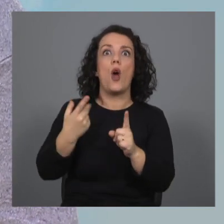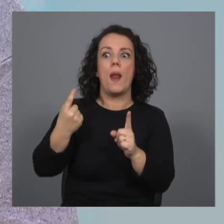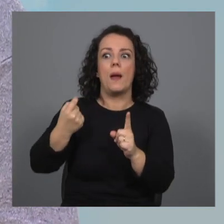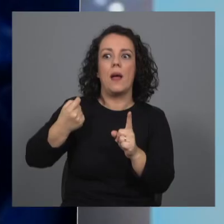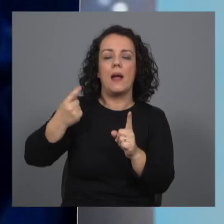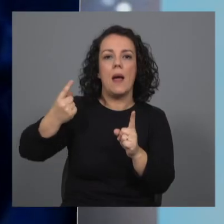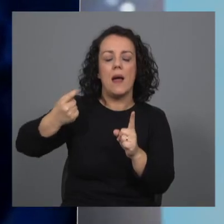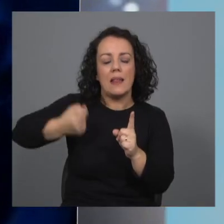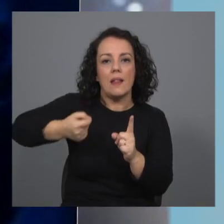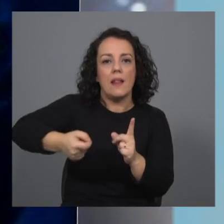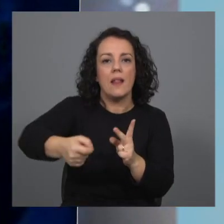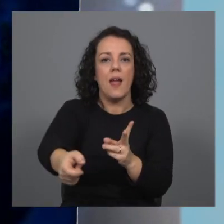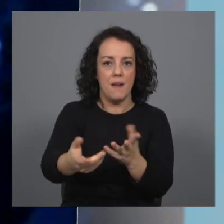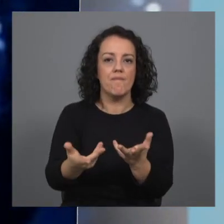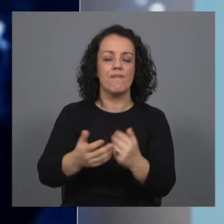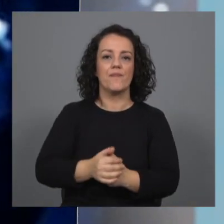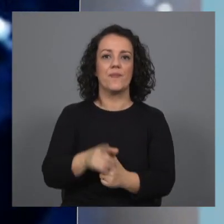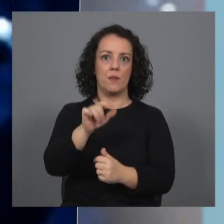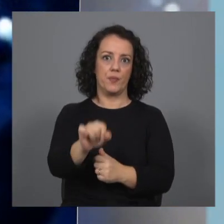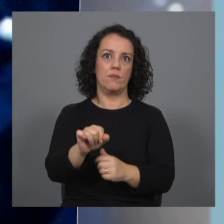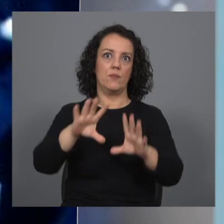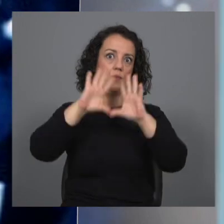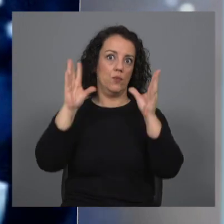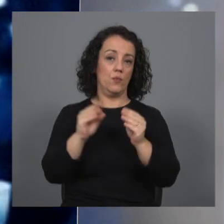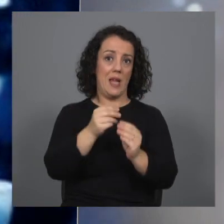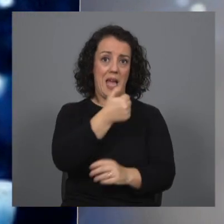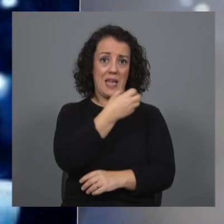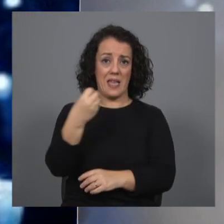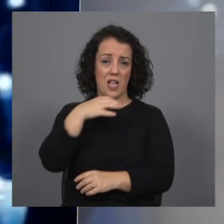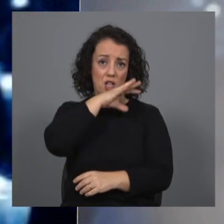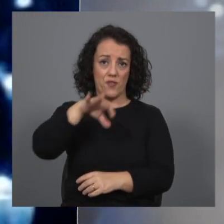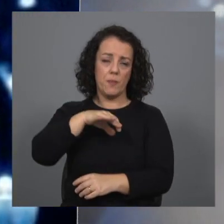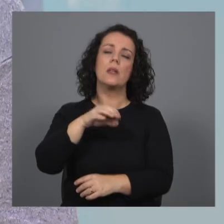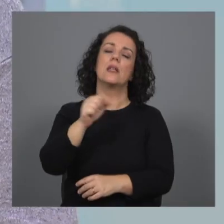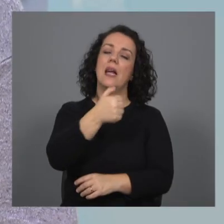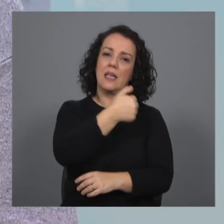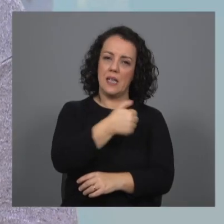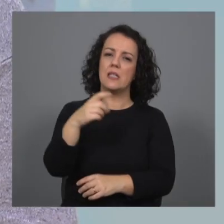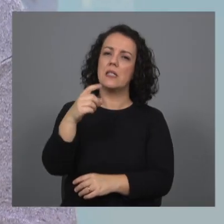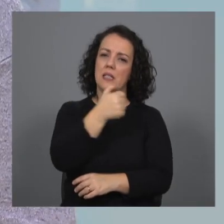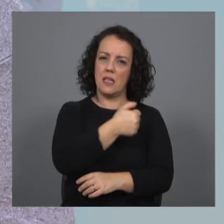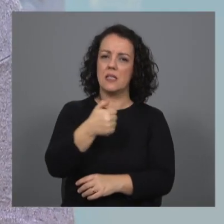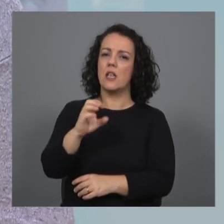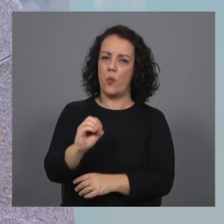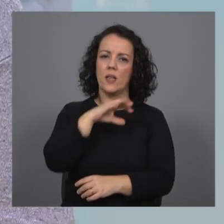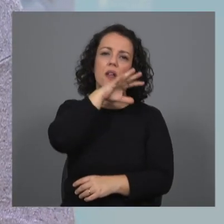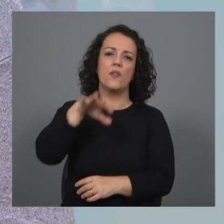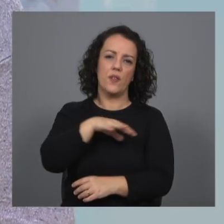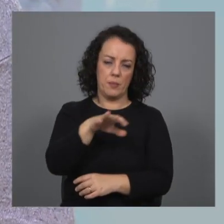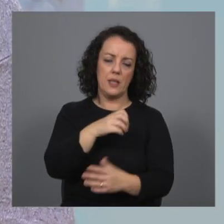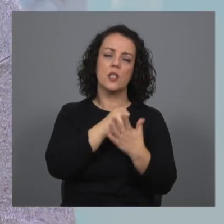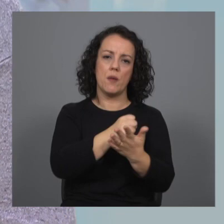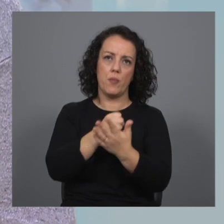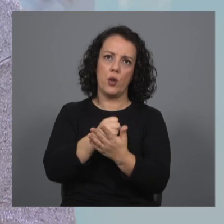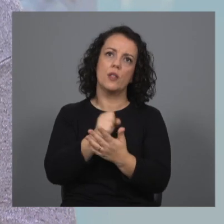mais regular. Estamos a falar já de um universo de 500 famílias que acompanham, cerca de mais de 550, sim, cerca de 550 famílias, sim, mais